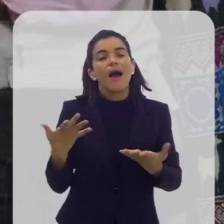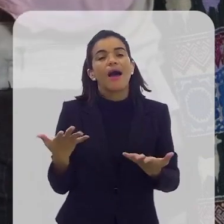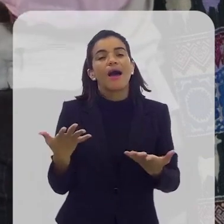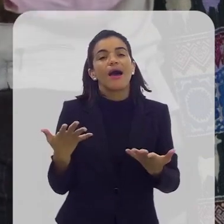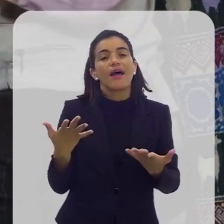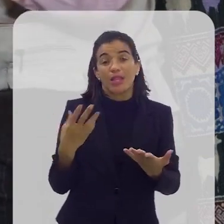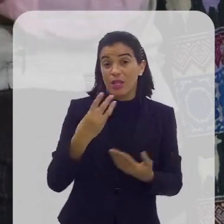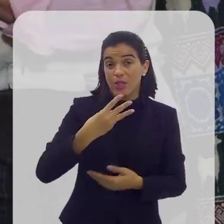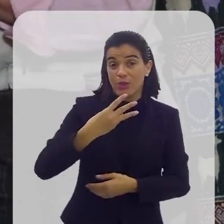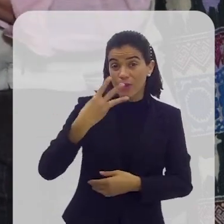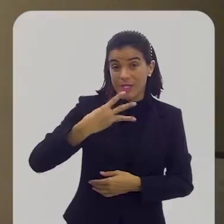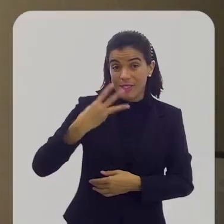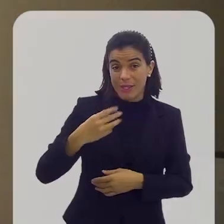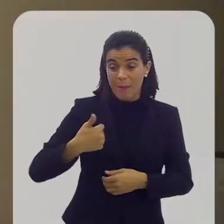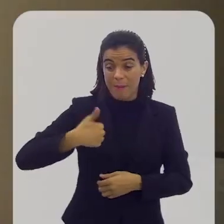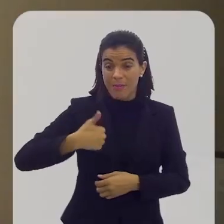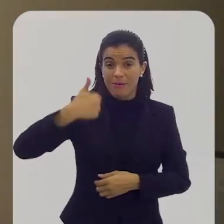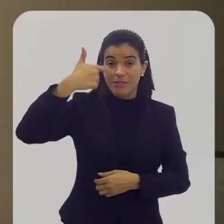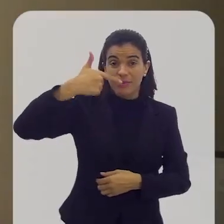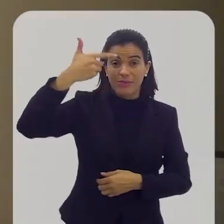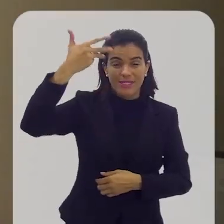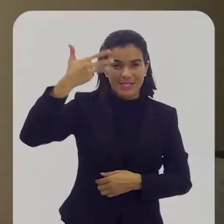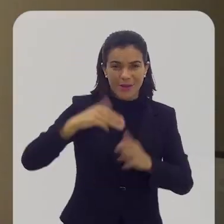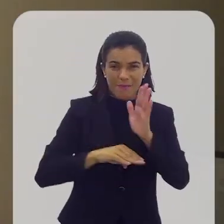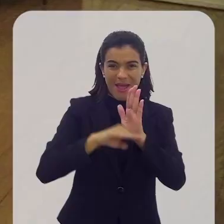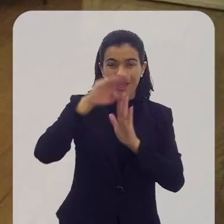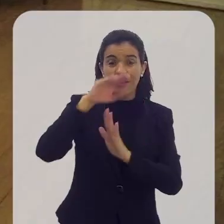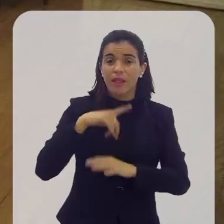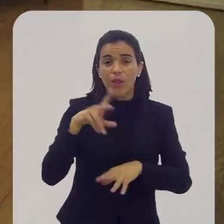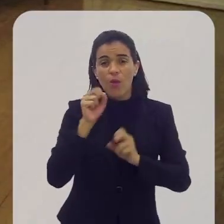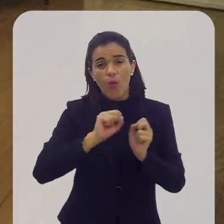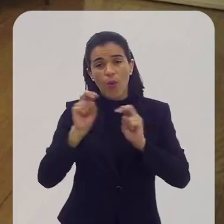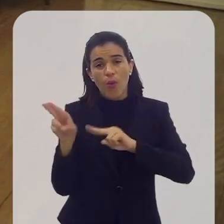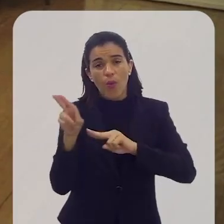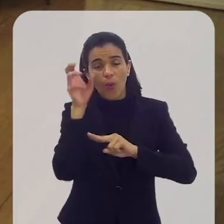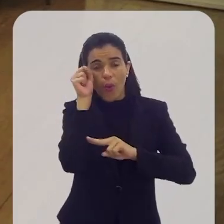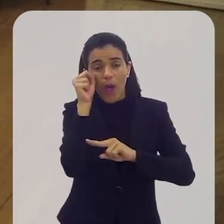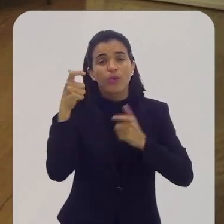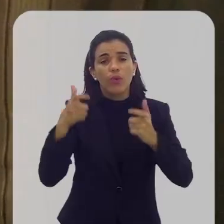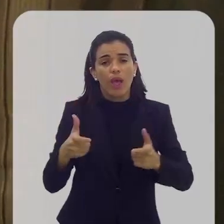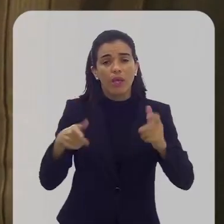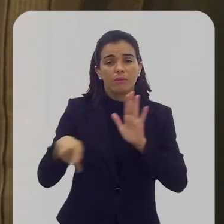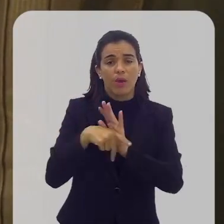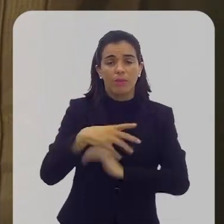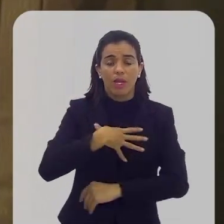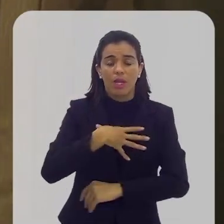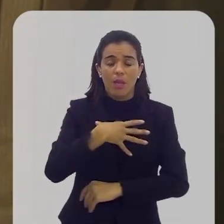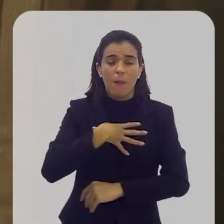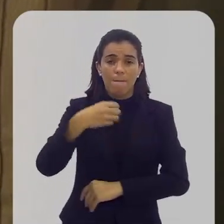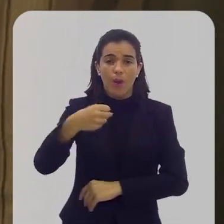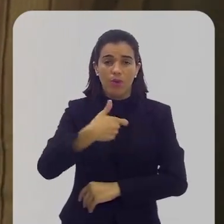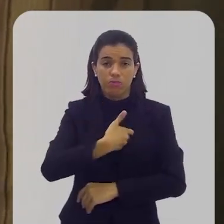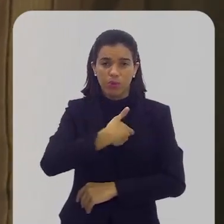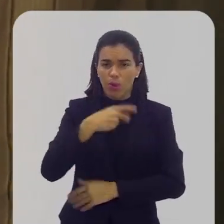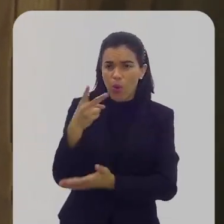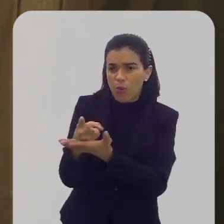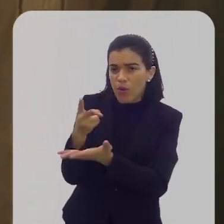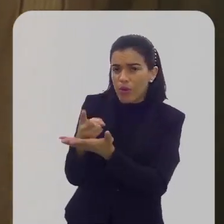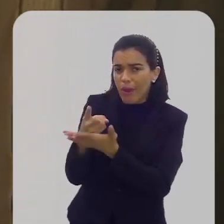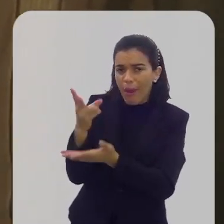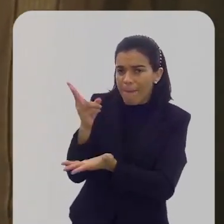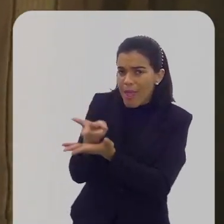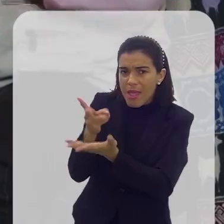ele andava pelo bairro. Então, tem muitos relatos das pessoas falando sobre Getúlio Vargas, de mãozinha para trás, andando em